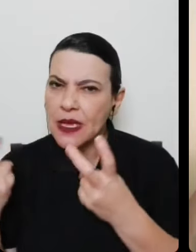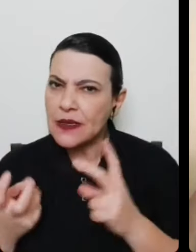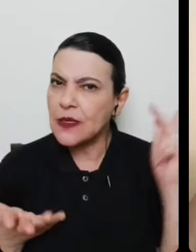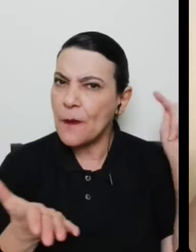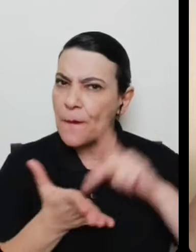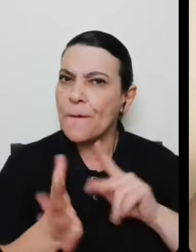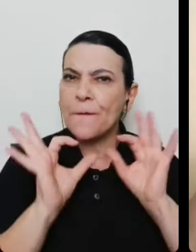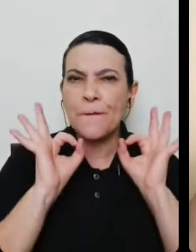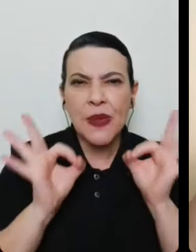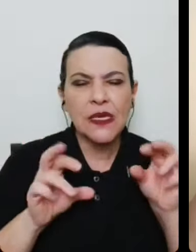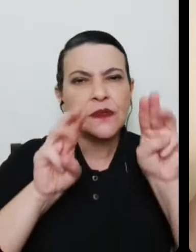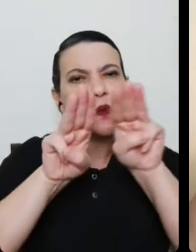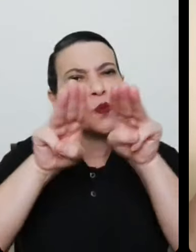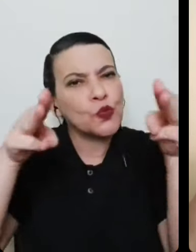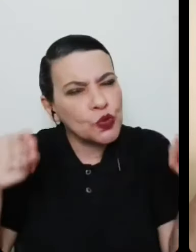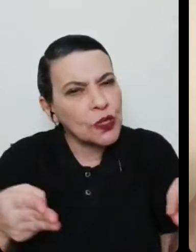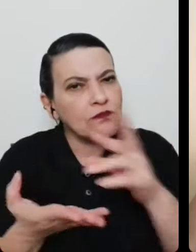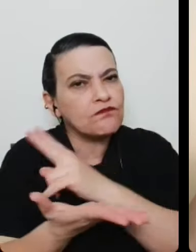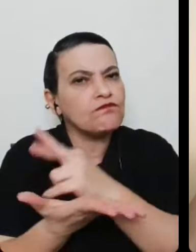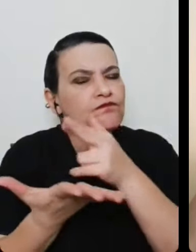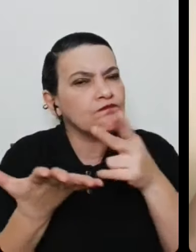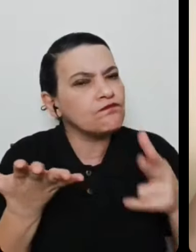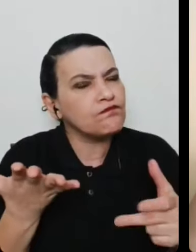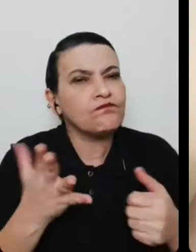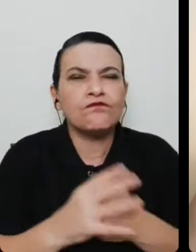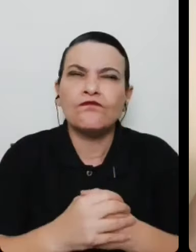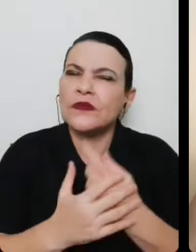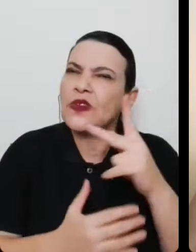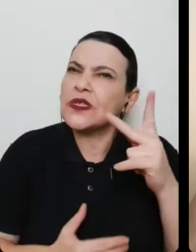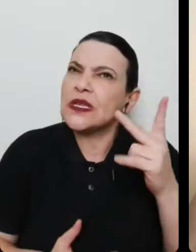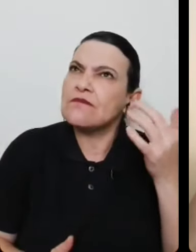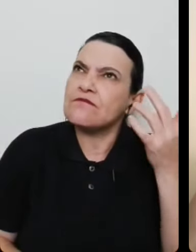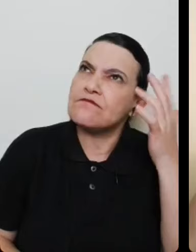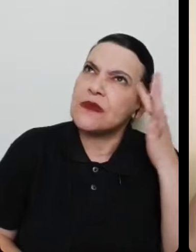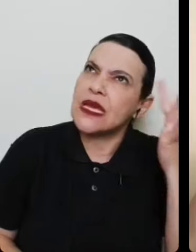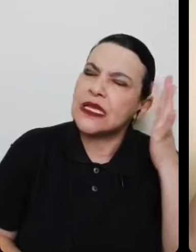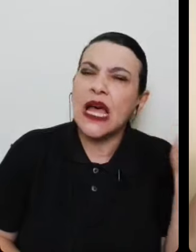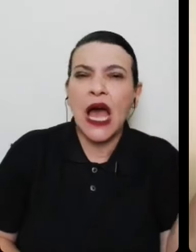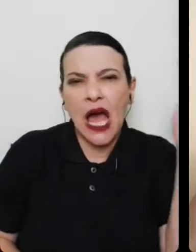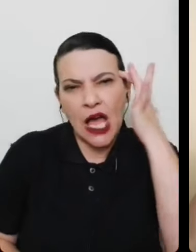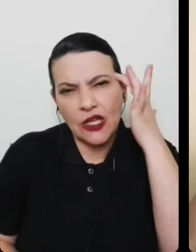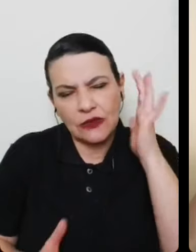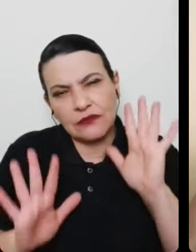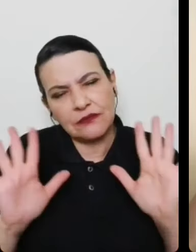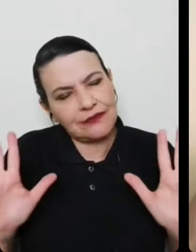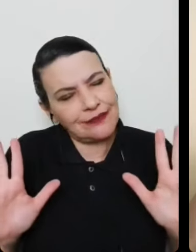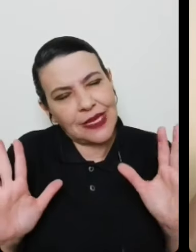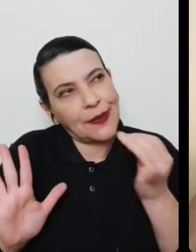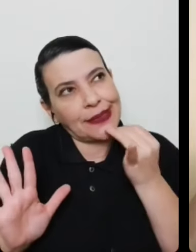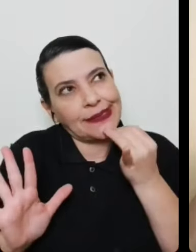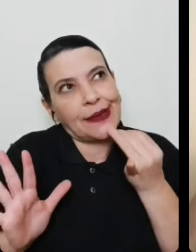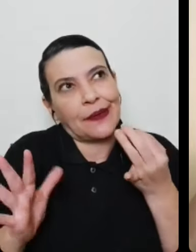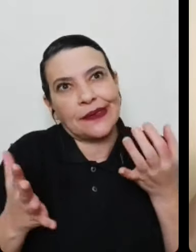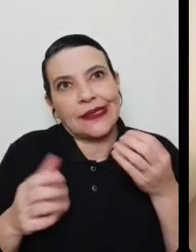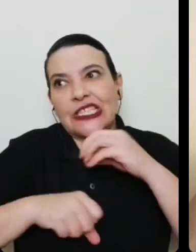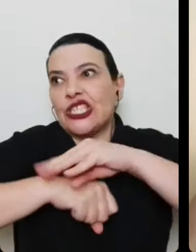de museu e tudo mais. O que você acha, assim, né? Eu sei que não tem receita de bolo, né? Você também já sinalizou um pouco